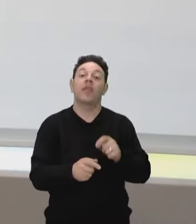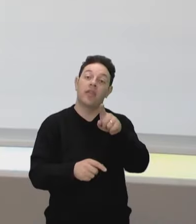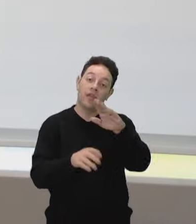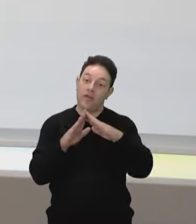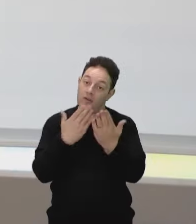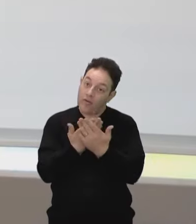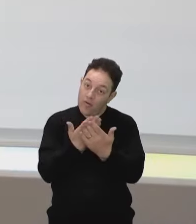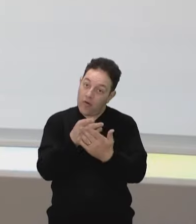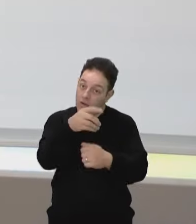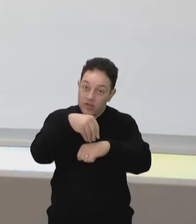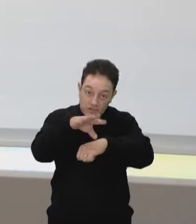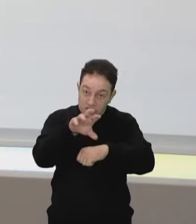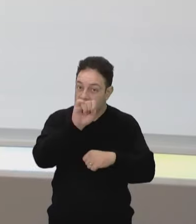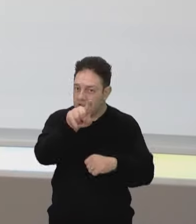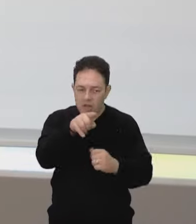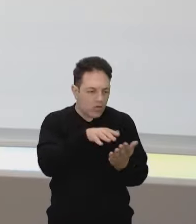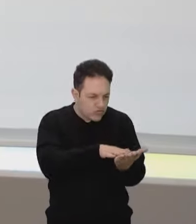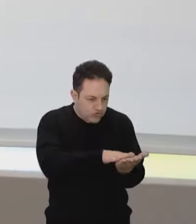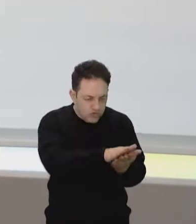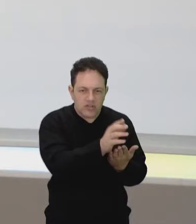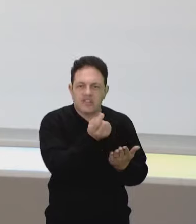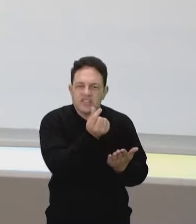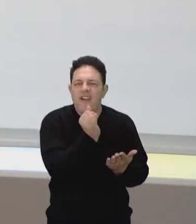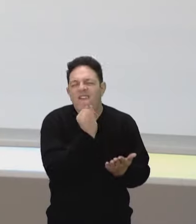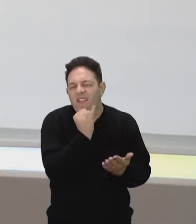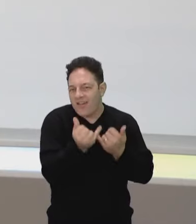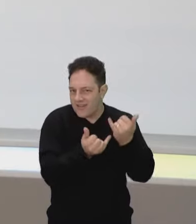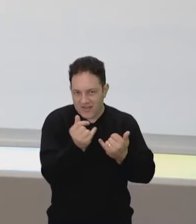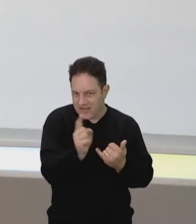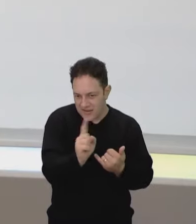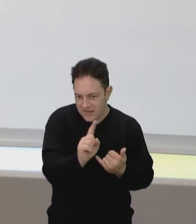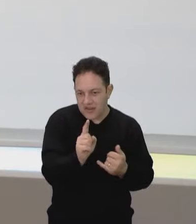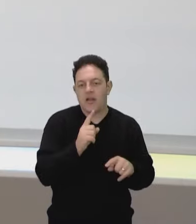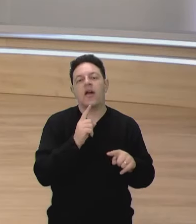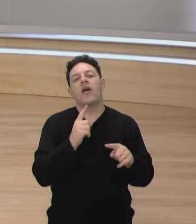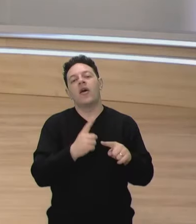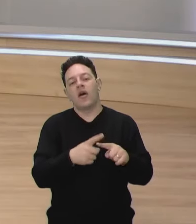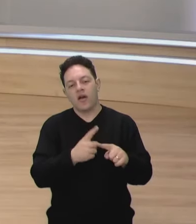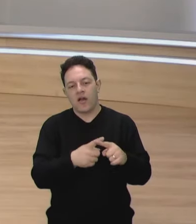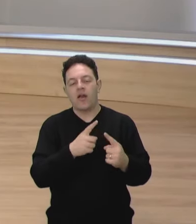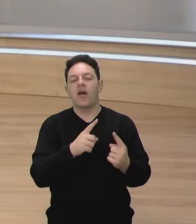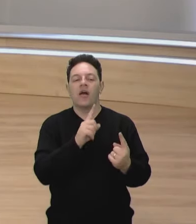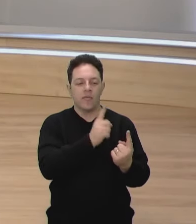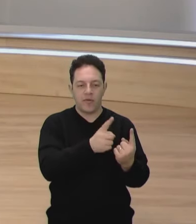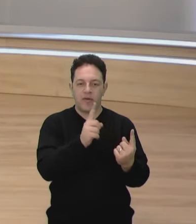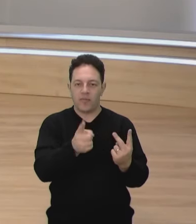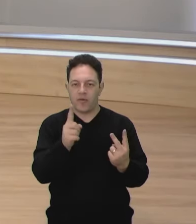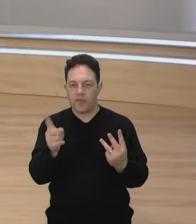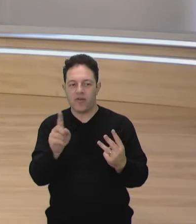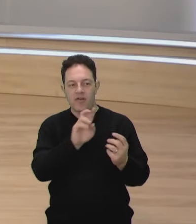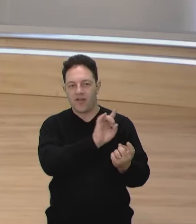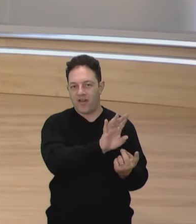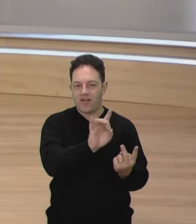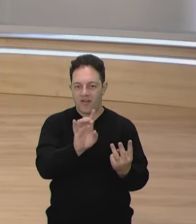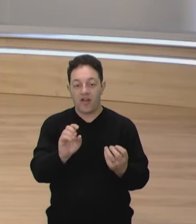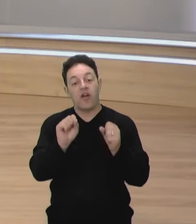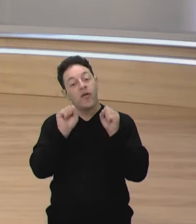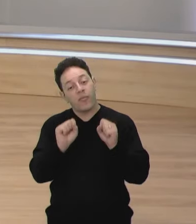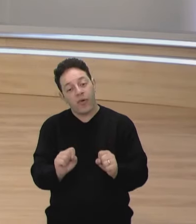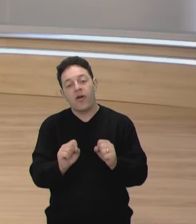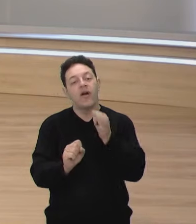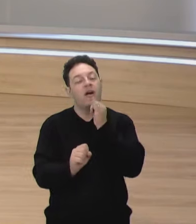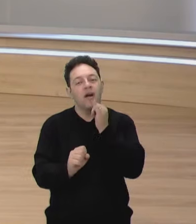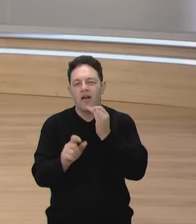dei a dica, se vocês não quiserem imprimir o dinheiro, né, porque são R$1.000 para cada pessoa, para cada grupo, poderia colocar